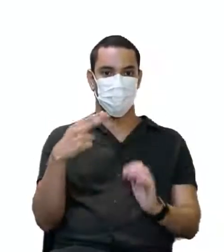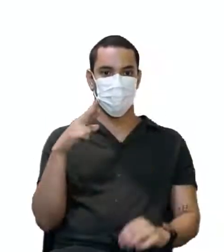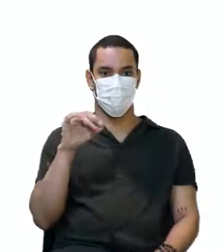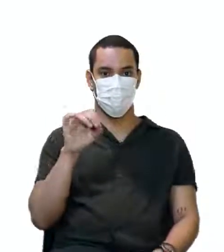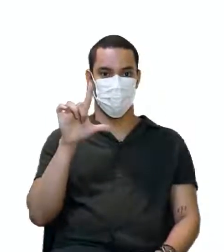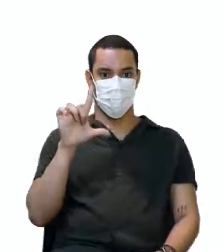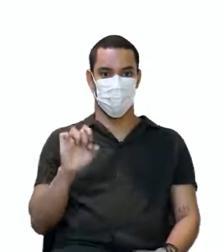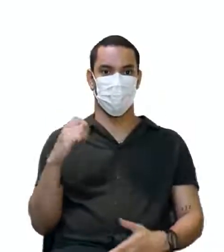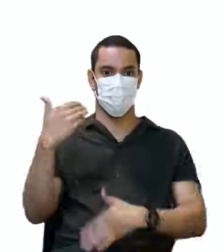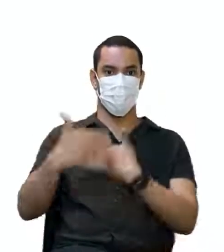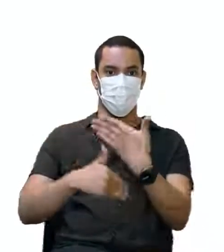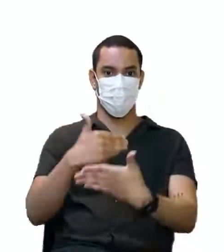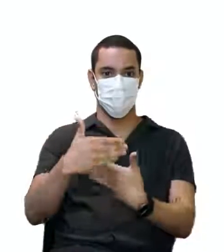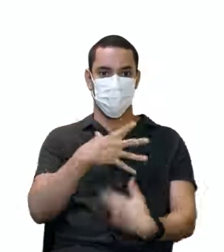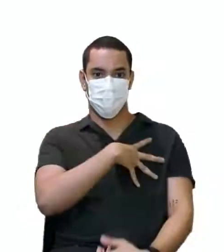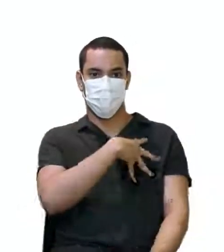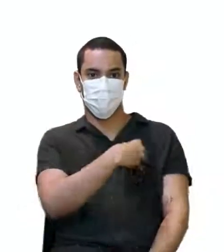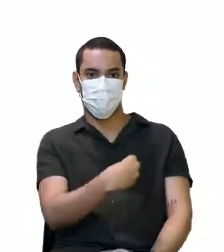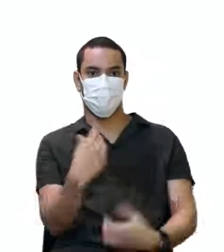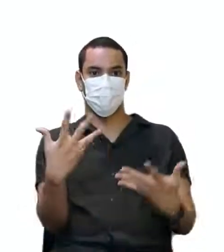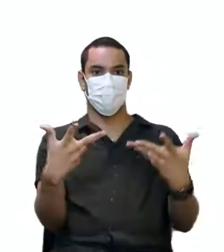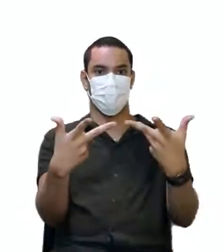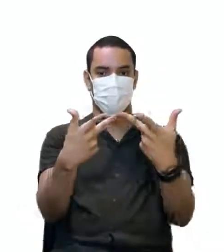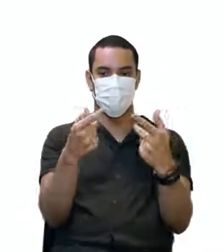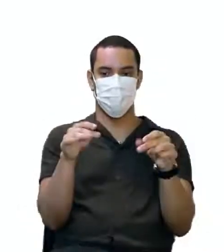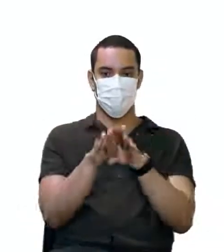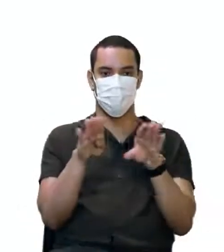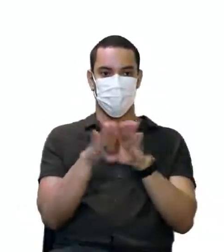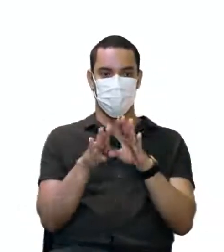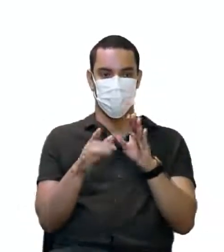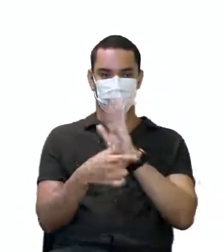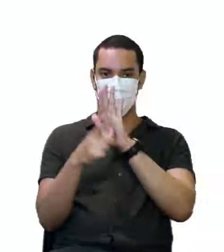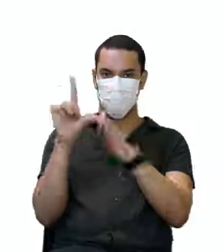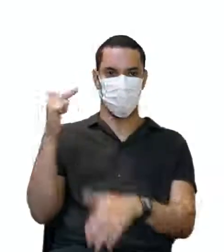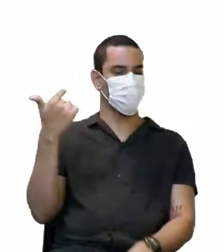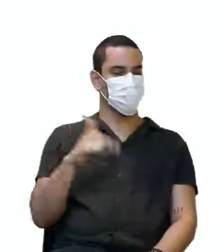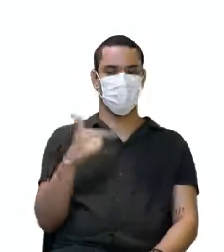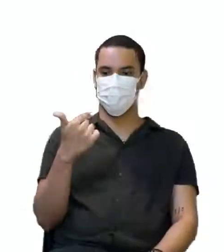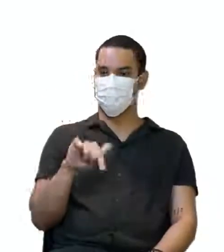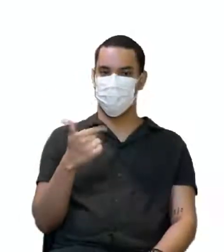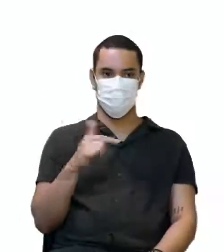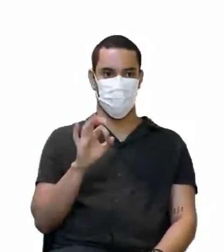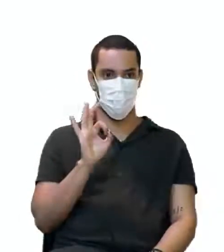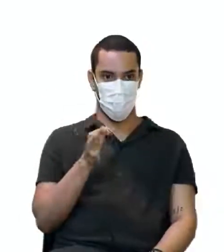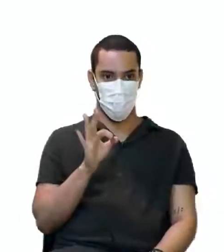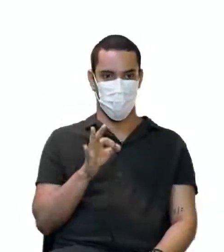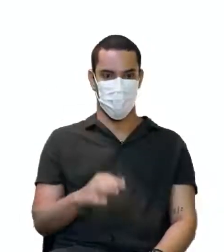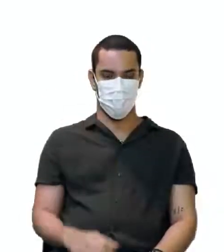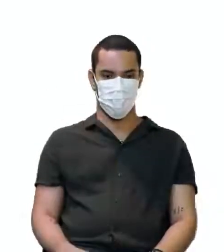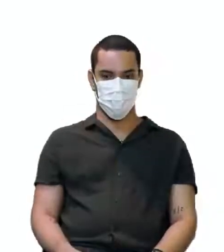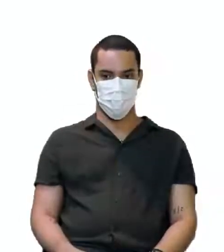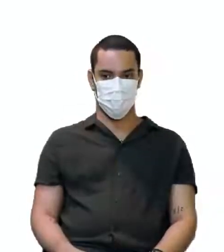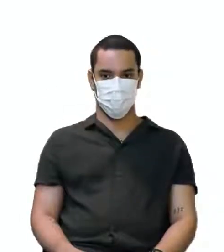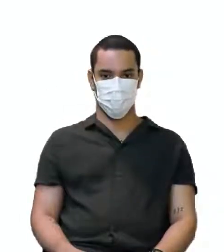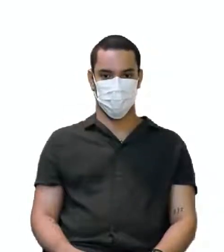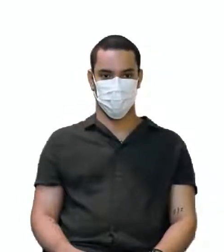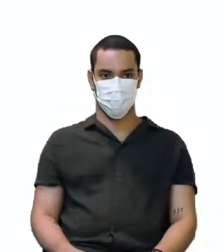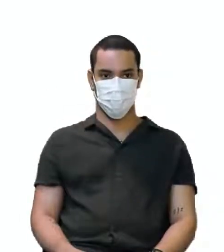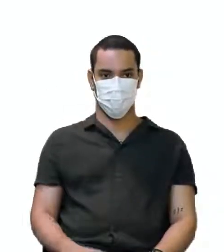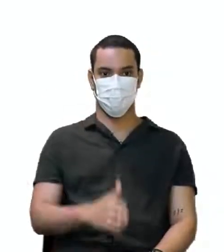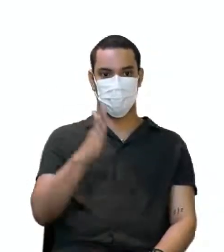obter melhores alimentos, habilidades que eles, os anteriores, não tinham, tá bom?